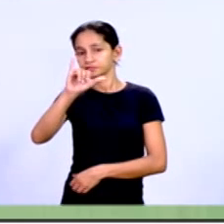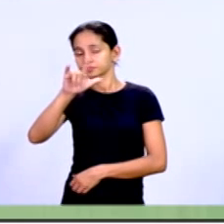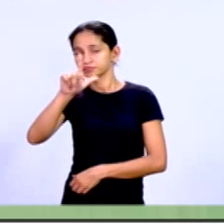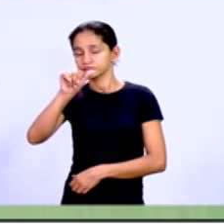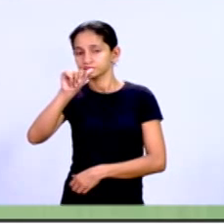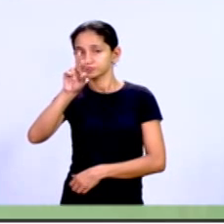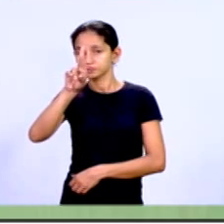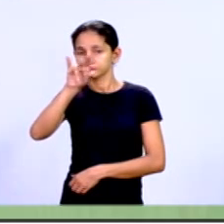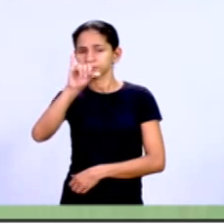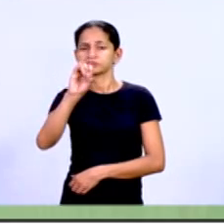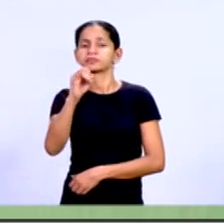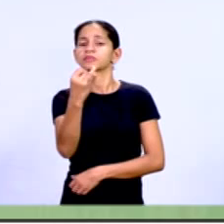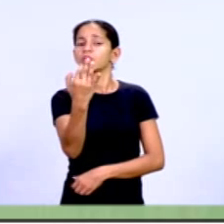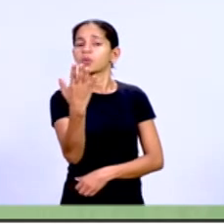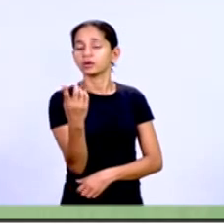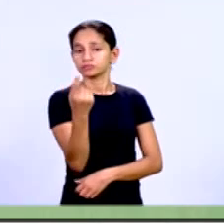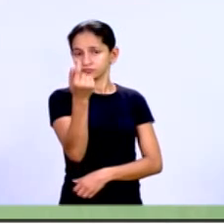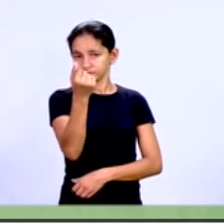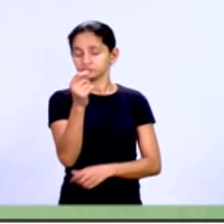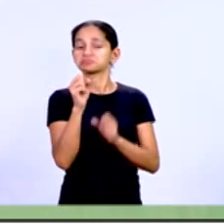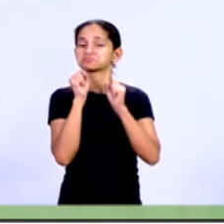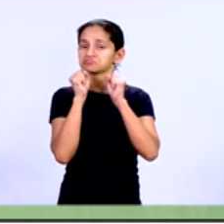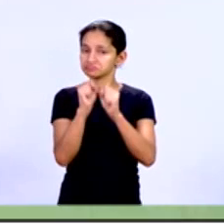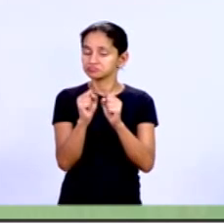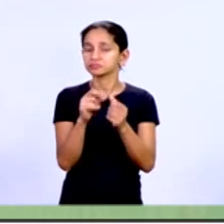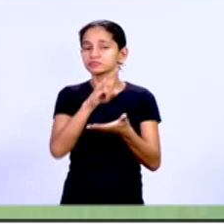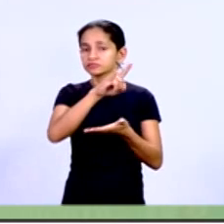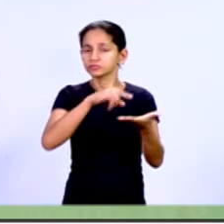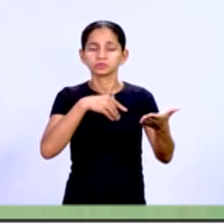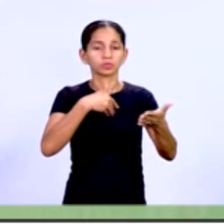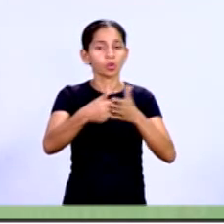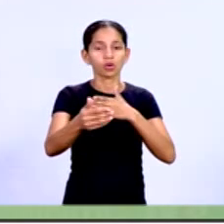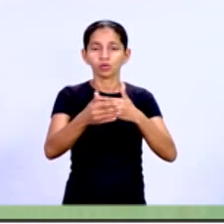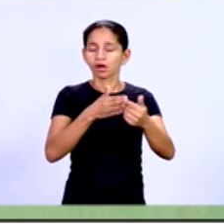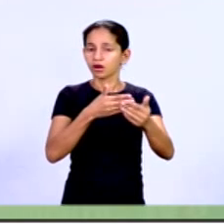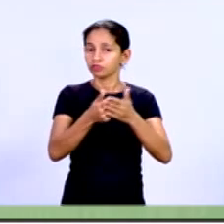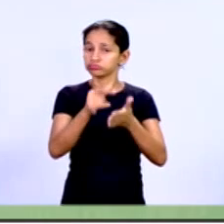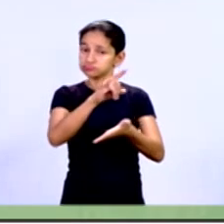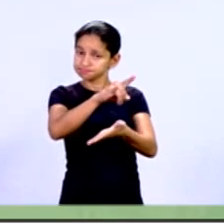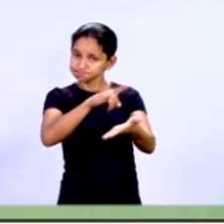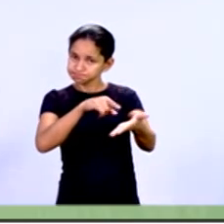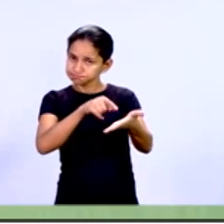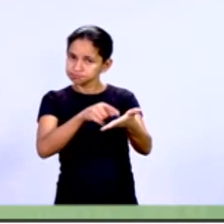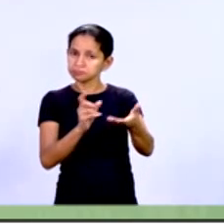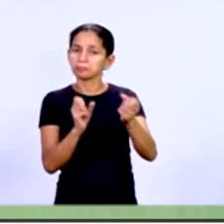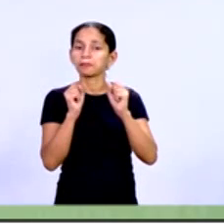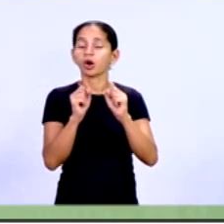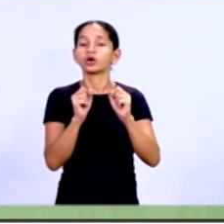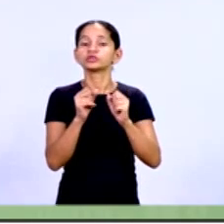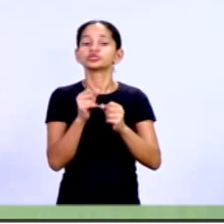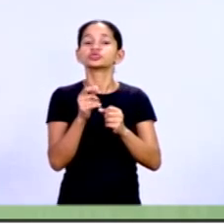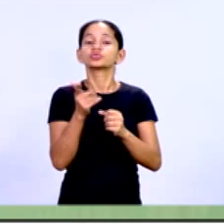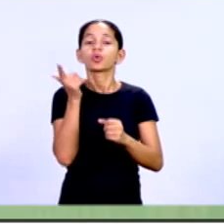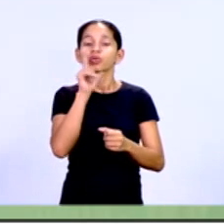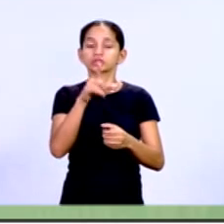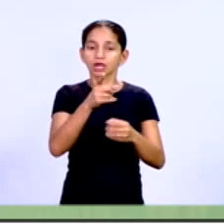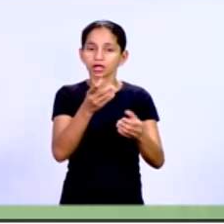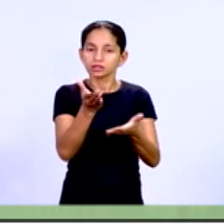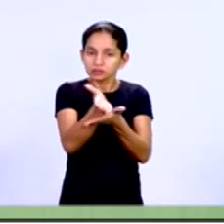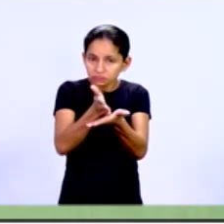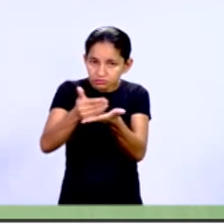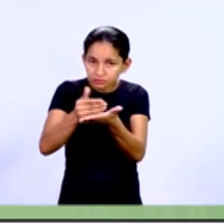investimento coletivo que gerem direito de participação, de parceria ou